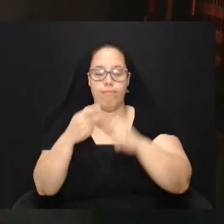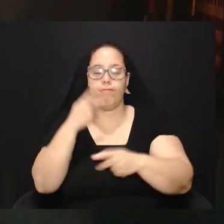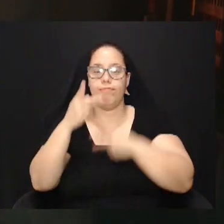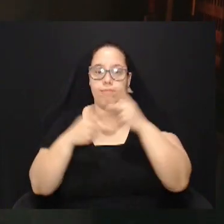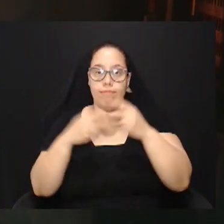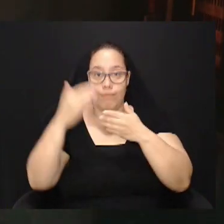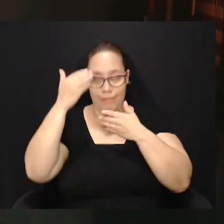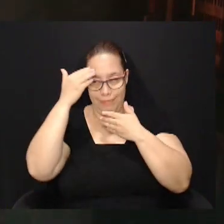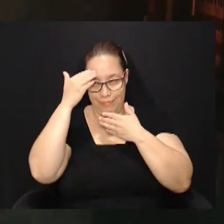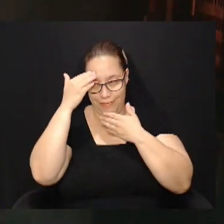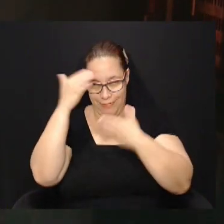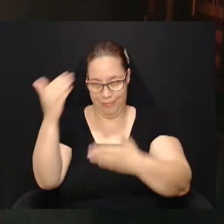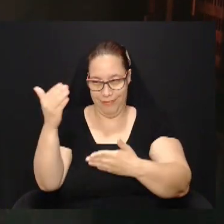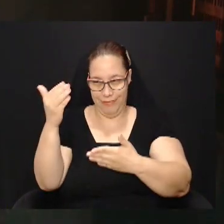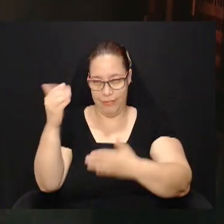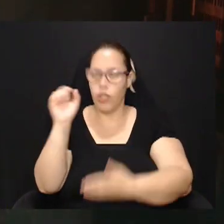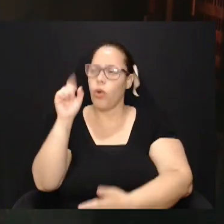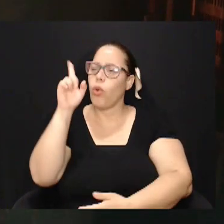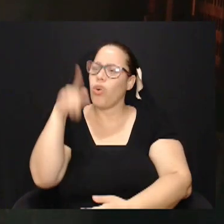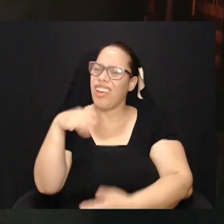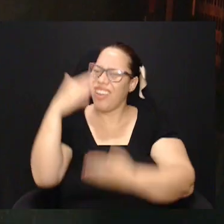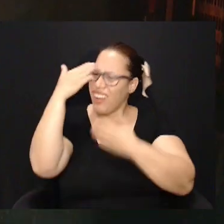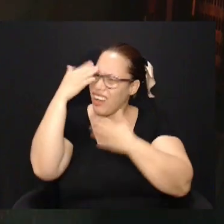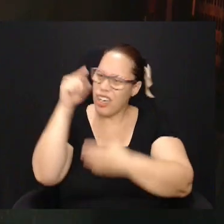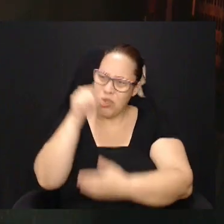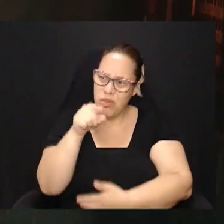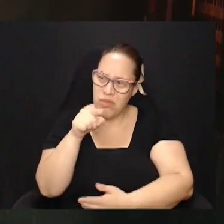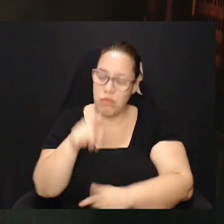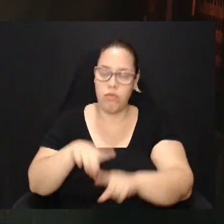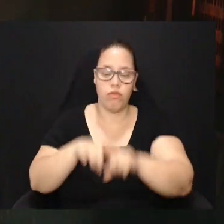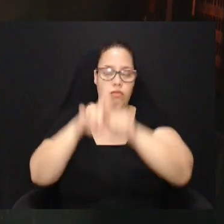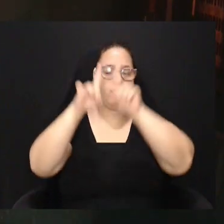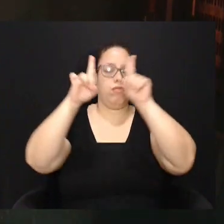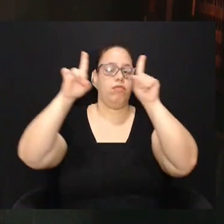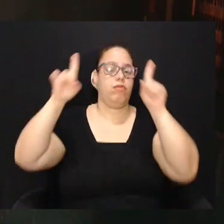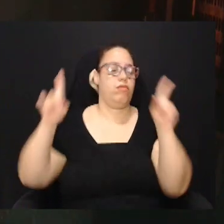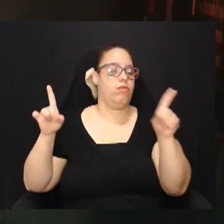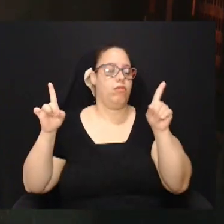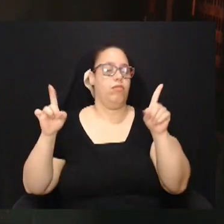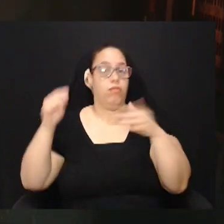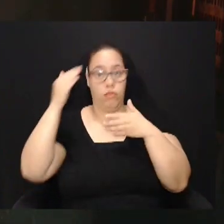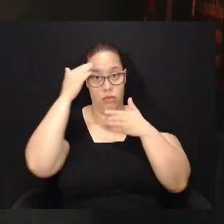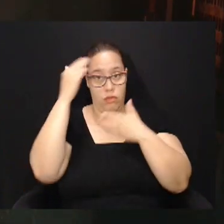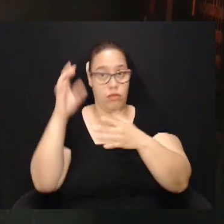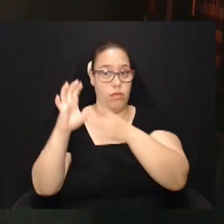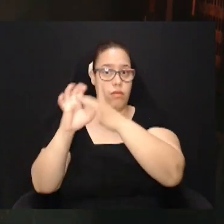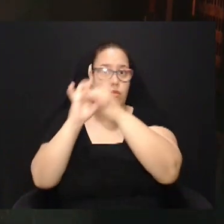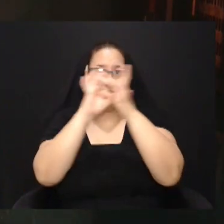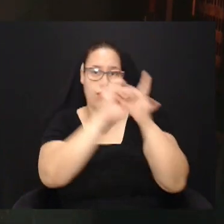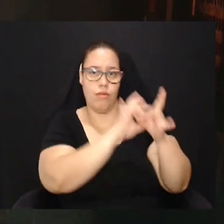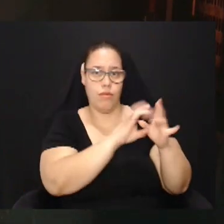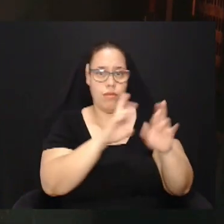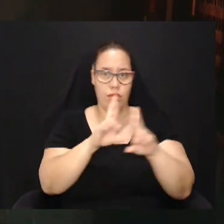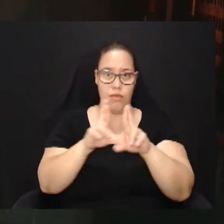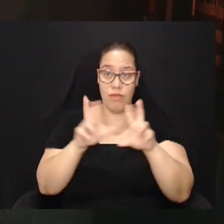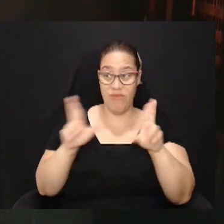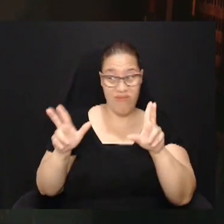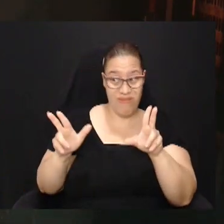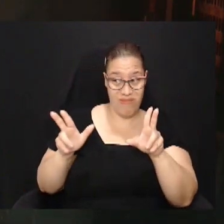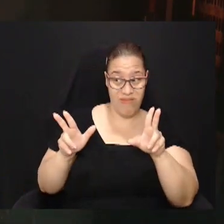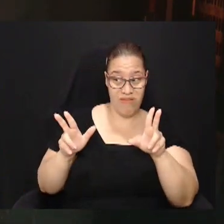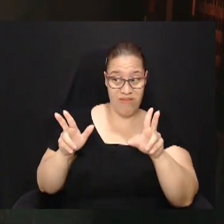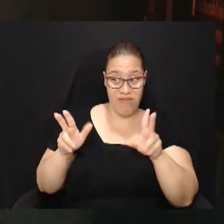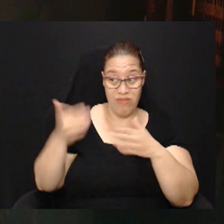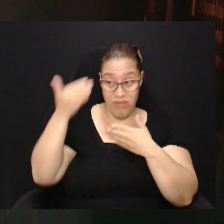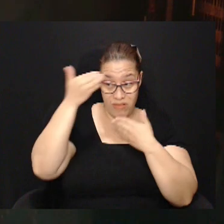gratidão. O que é gratidão para você? Mas a gente vai falar de gratidão em uma situação um pouco mais diferenciada, né? A gratidão,